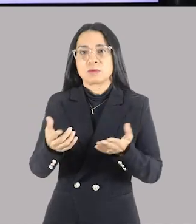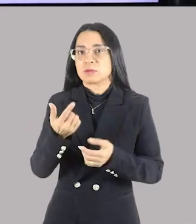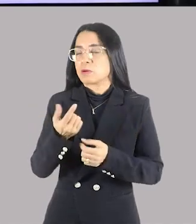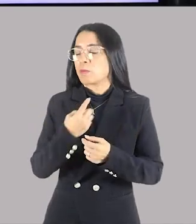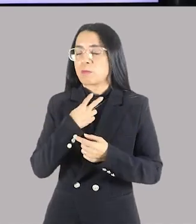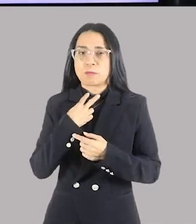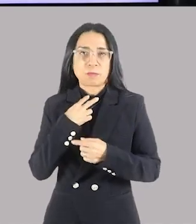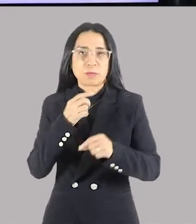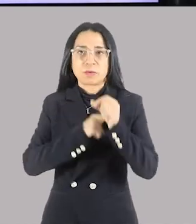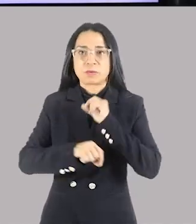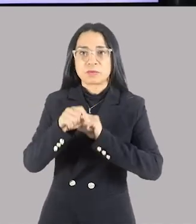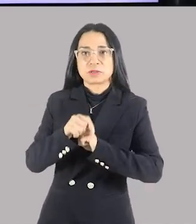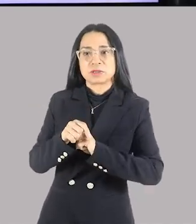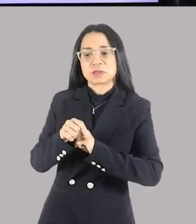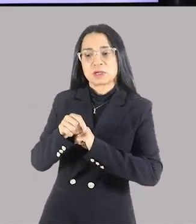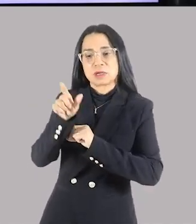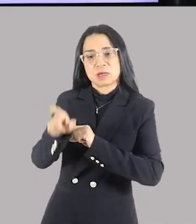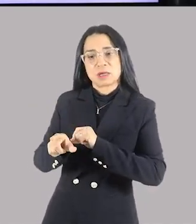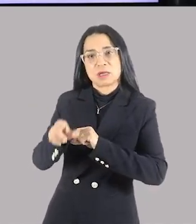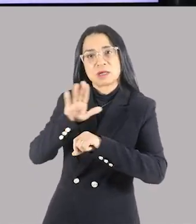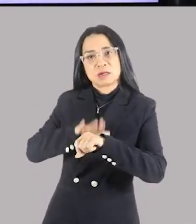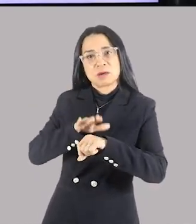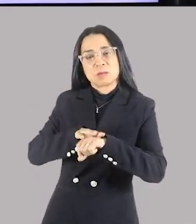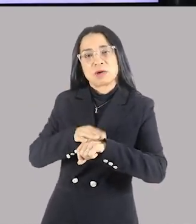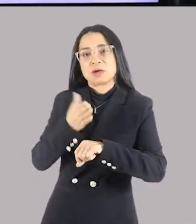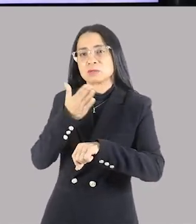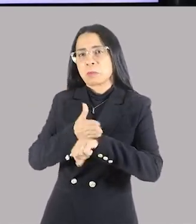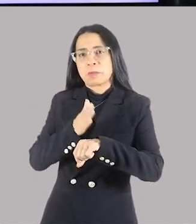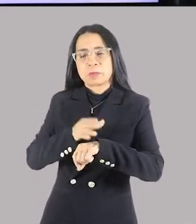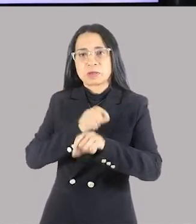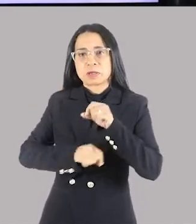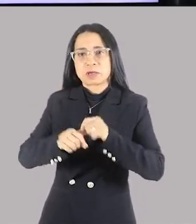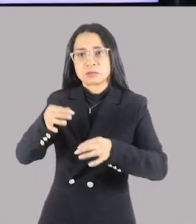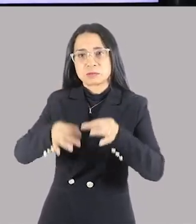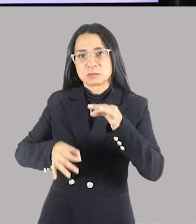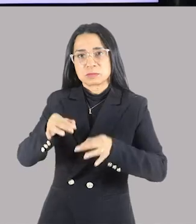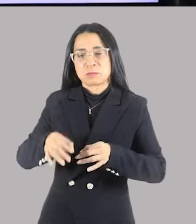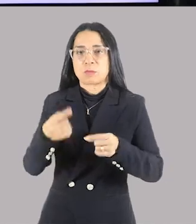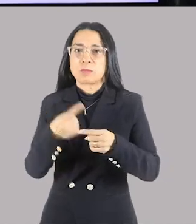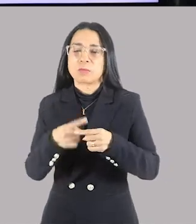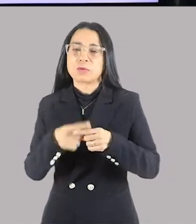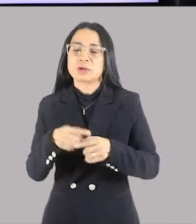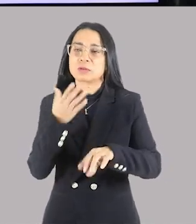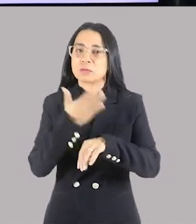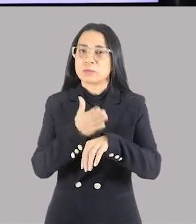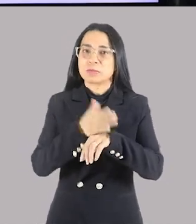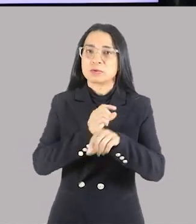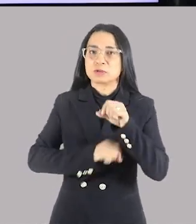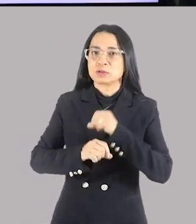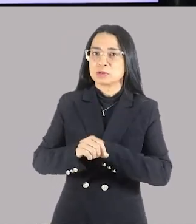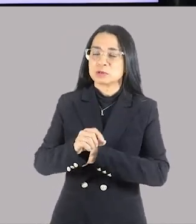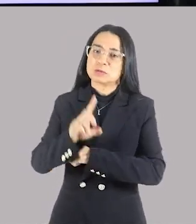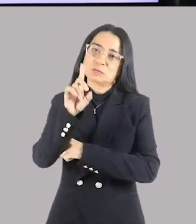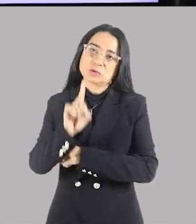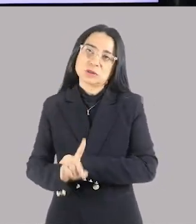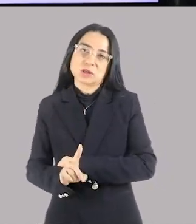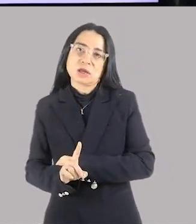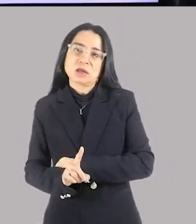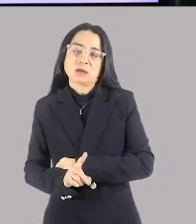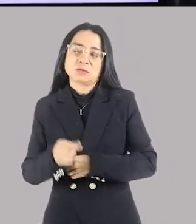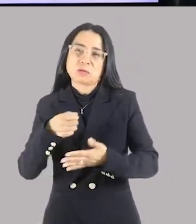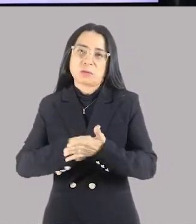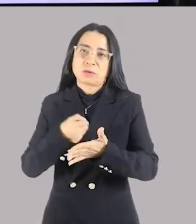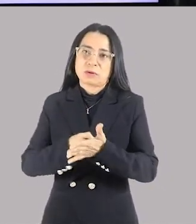não podem ser acionados juridicamente, porque não exercem diretamente direitos, deveres, obrigações, e